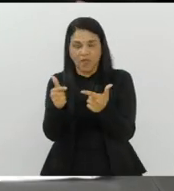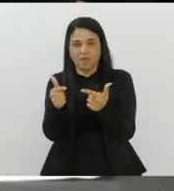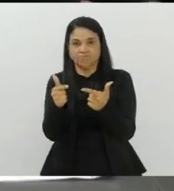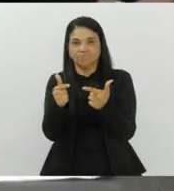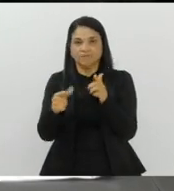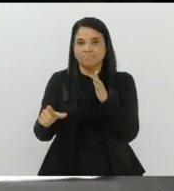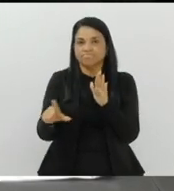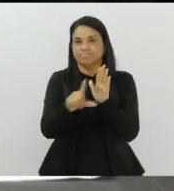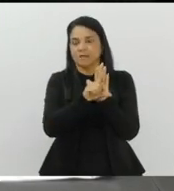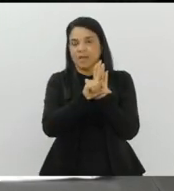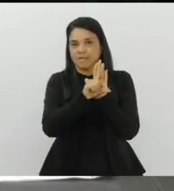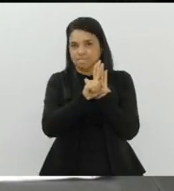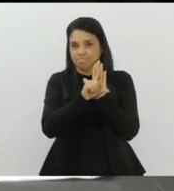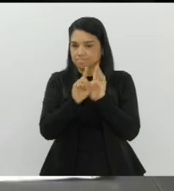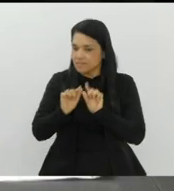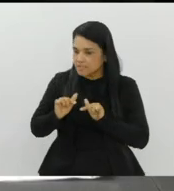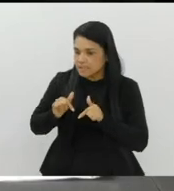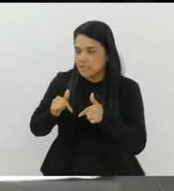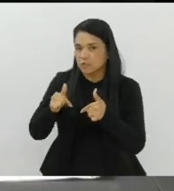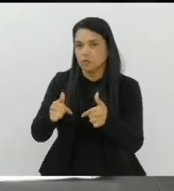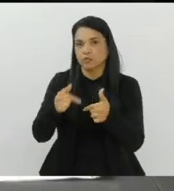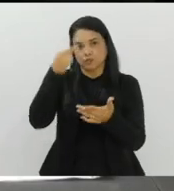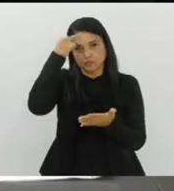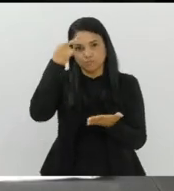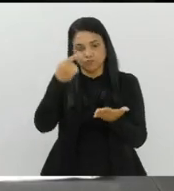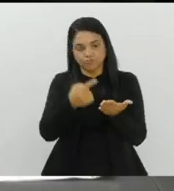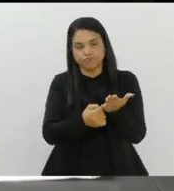ações em que nós estamos aqui cumprindo.